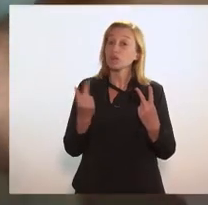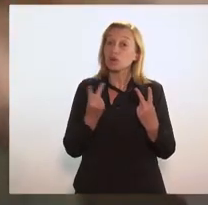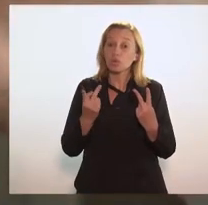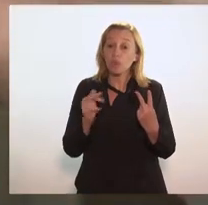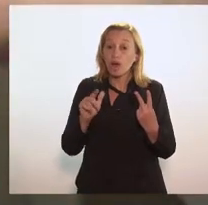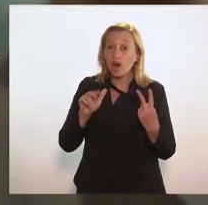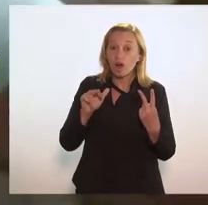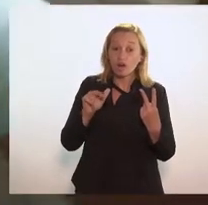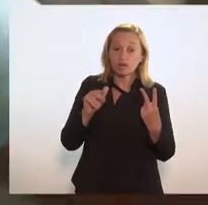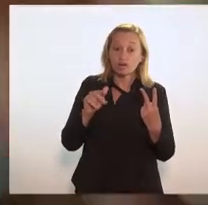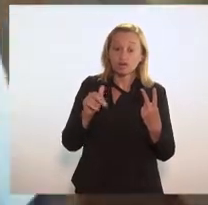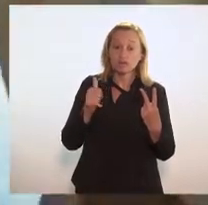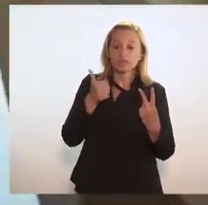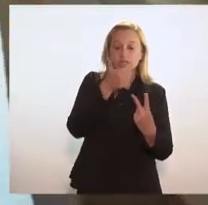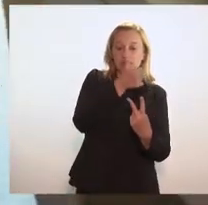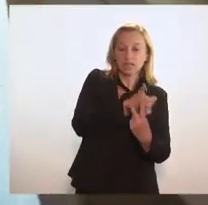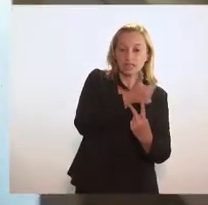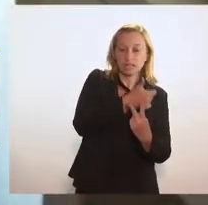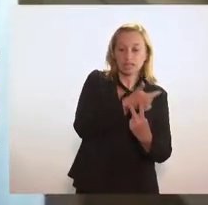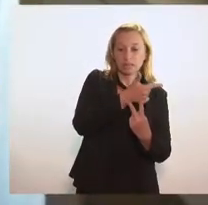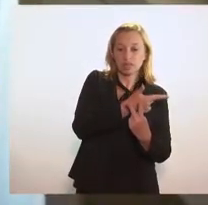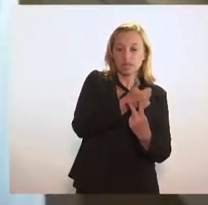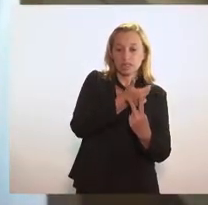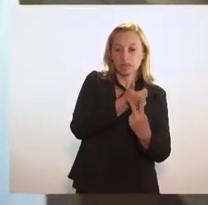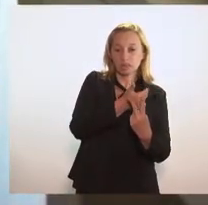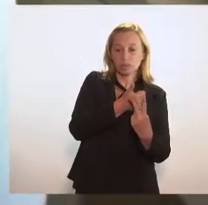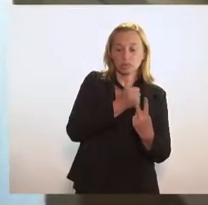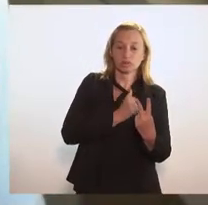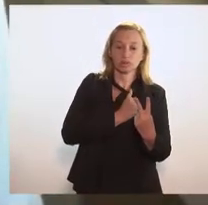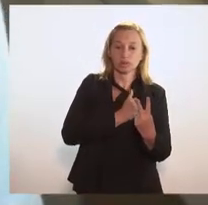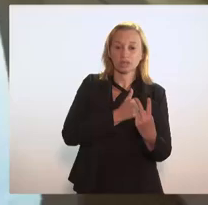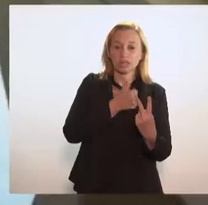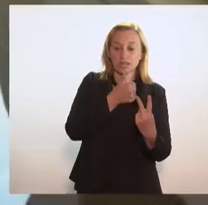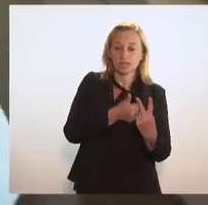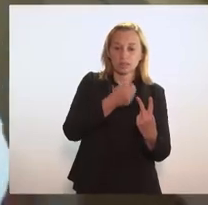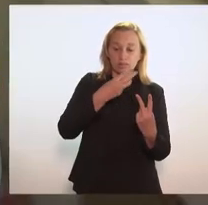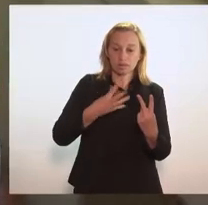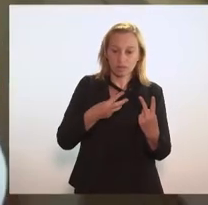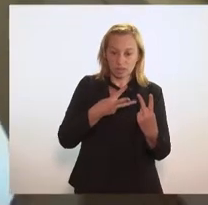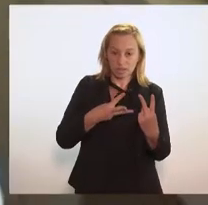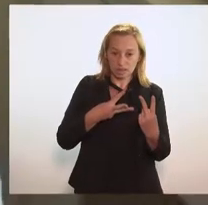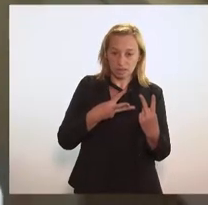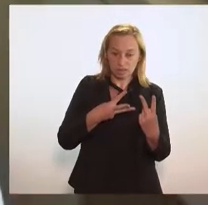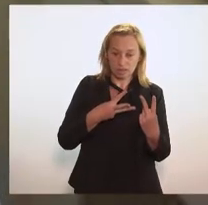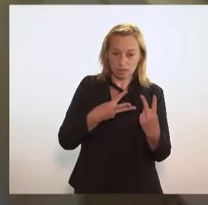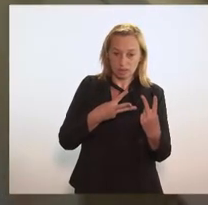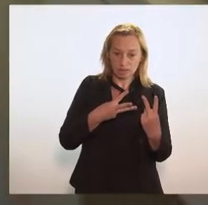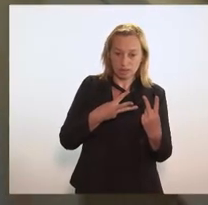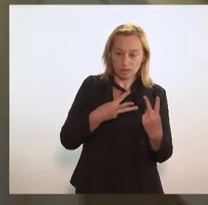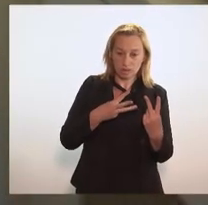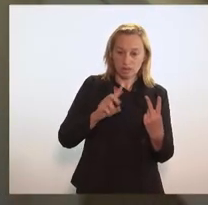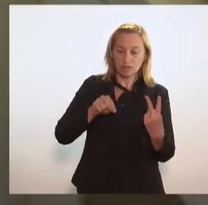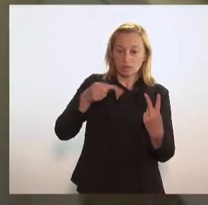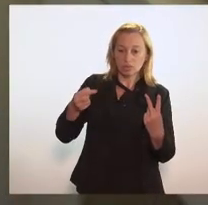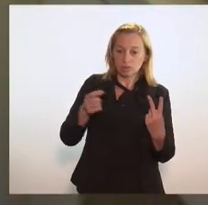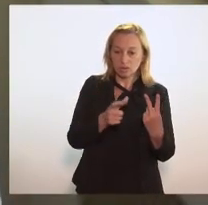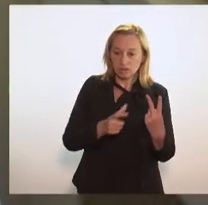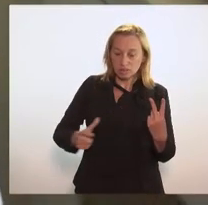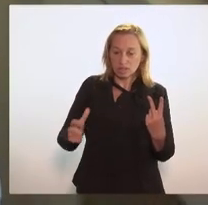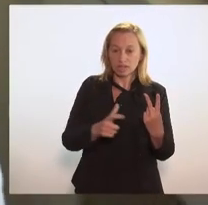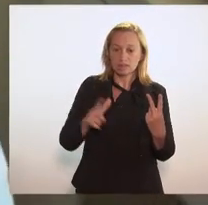Adelson na segunda para Quadra Interna EA 13ª é pra cola de outras unidades da